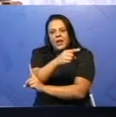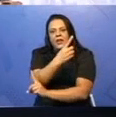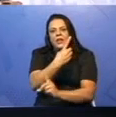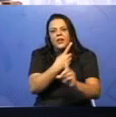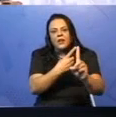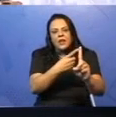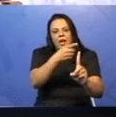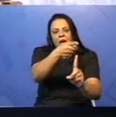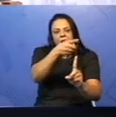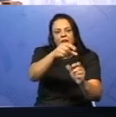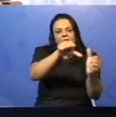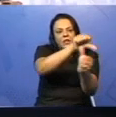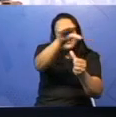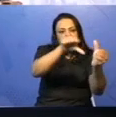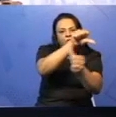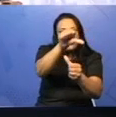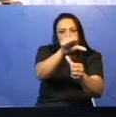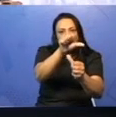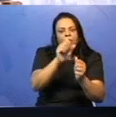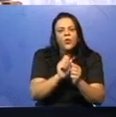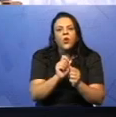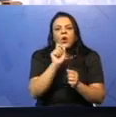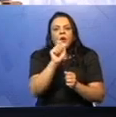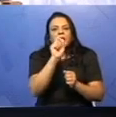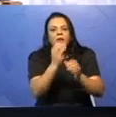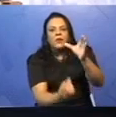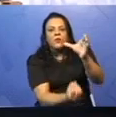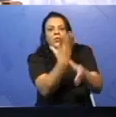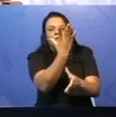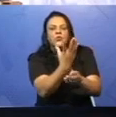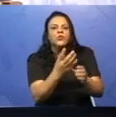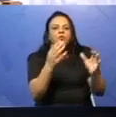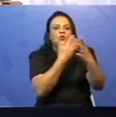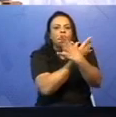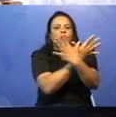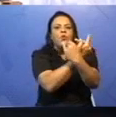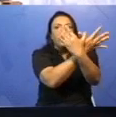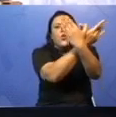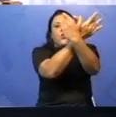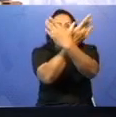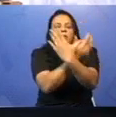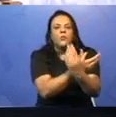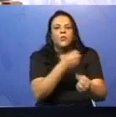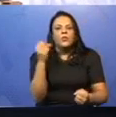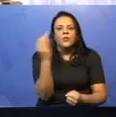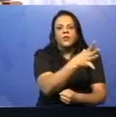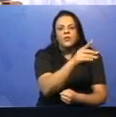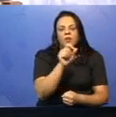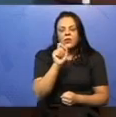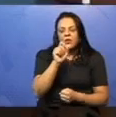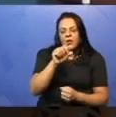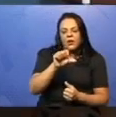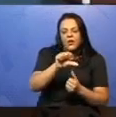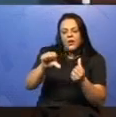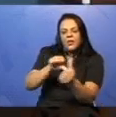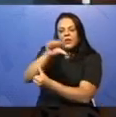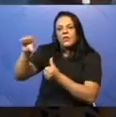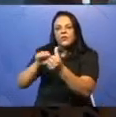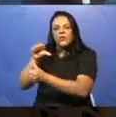de mutações para formar uma nova espécie. Esse é um processo, dentre vários, de formação de novas espécies, especiação.